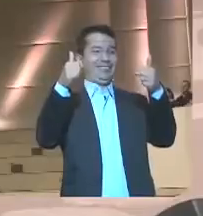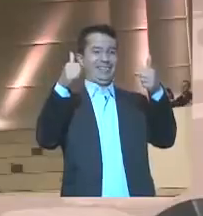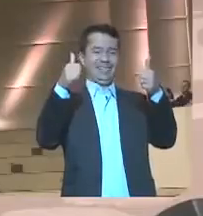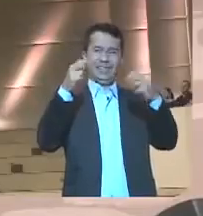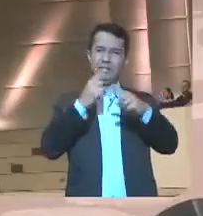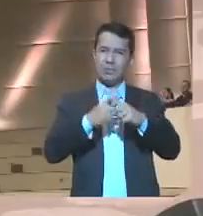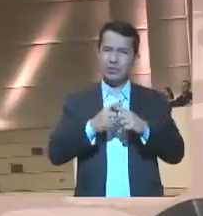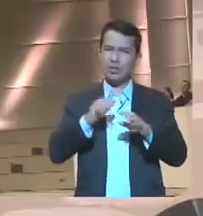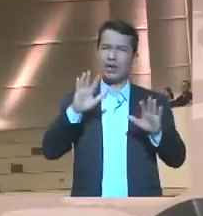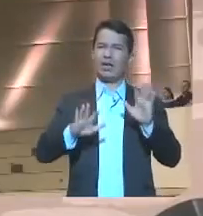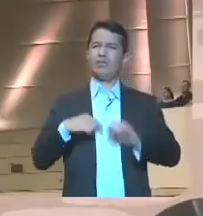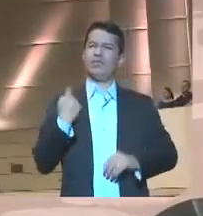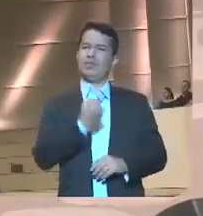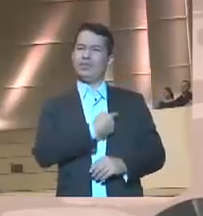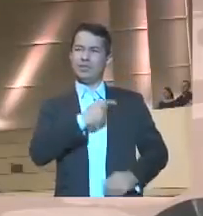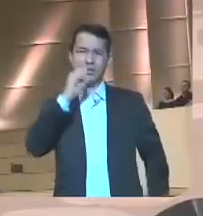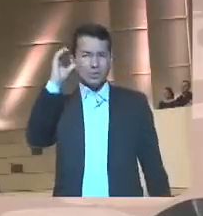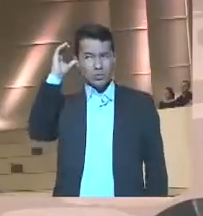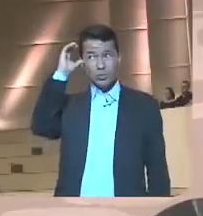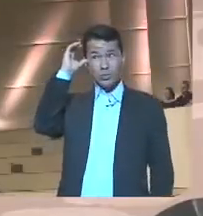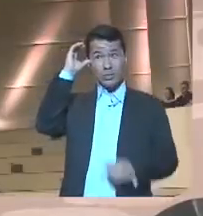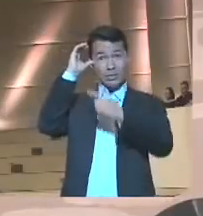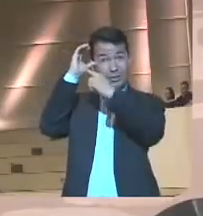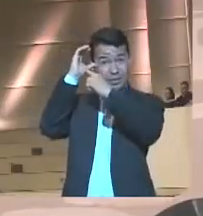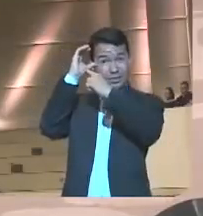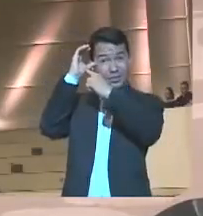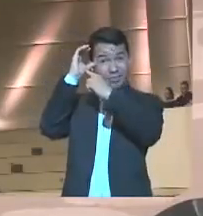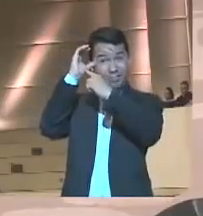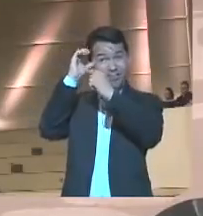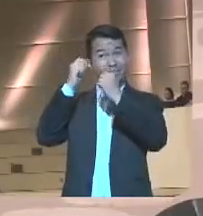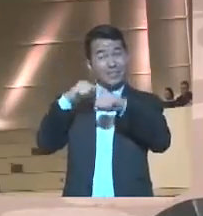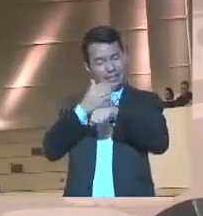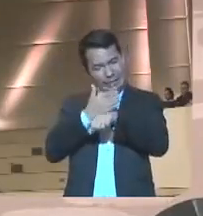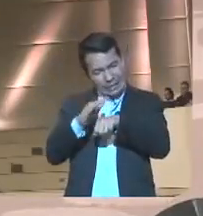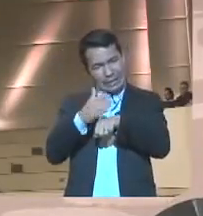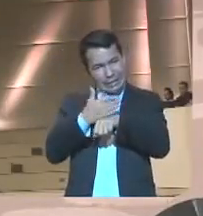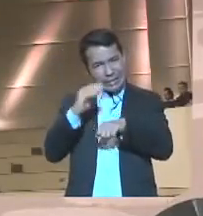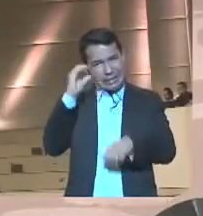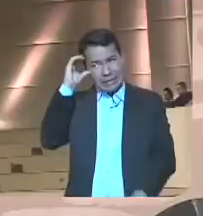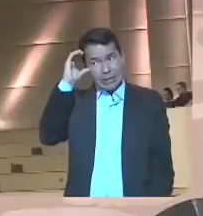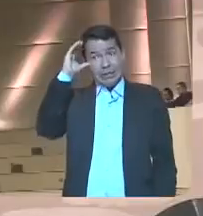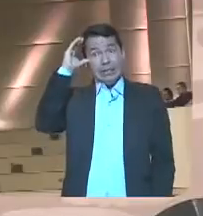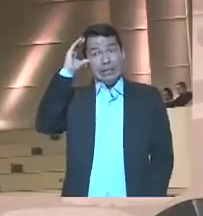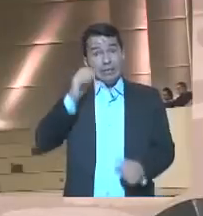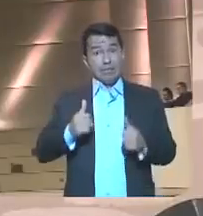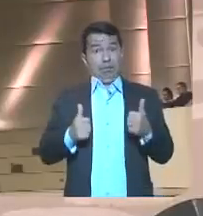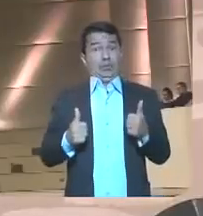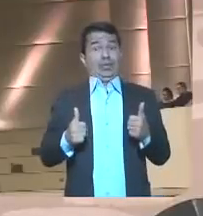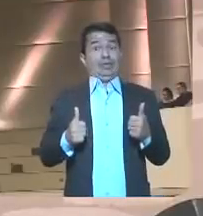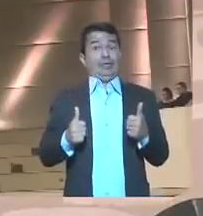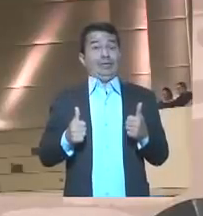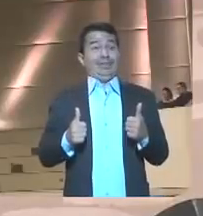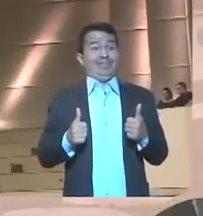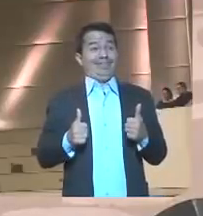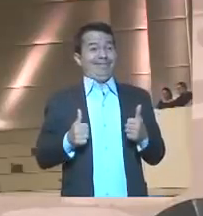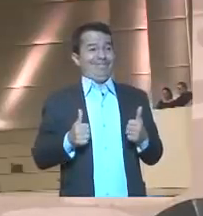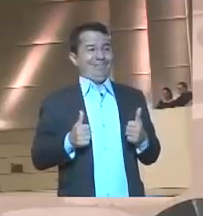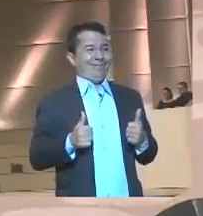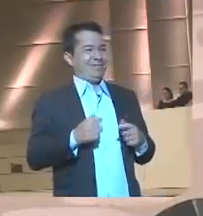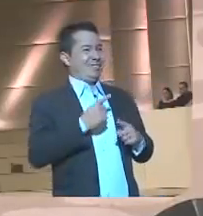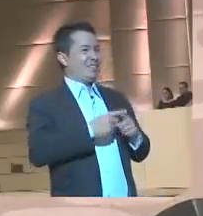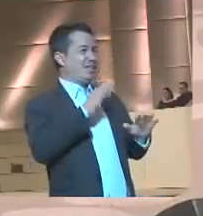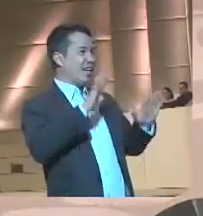pode descer na nossa alma e trabalhar os valores da nossa alguns de nós somos tão difíceis de